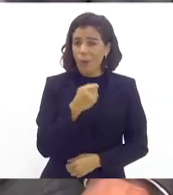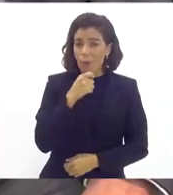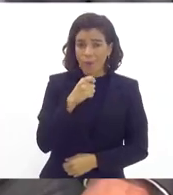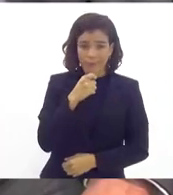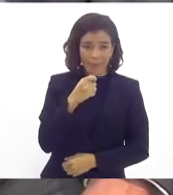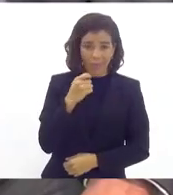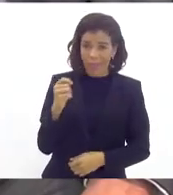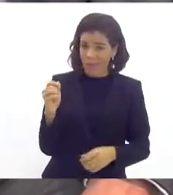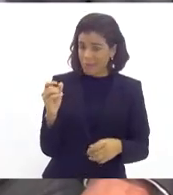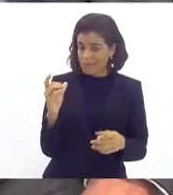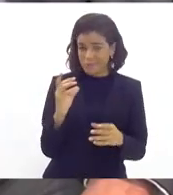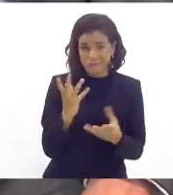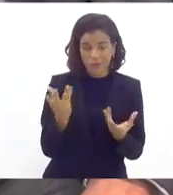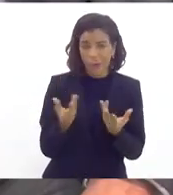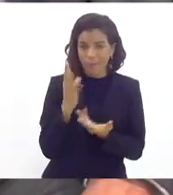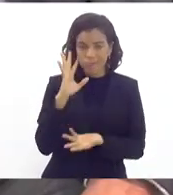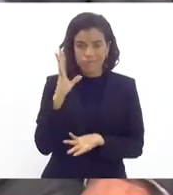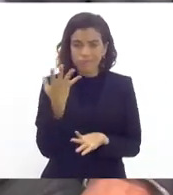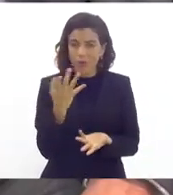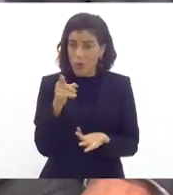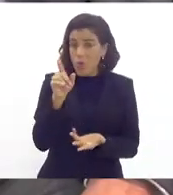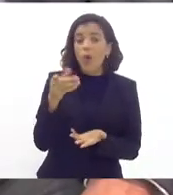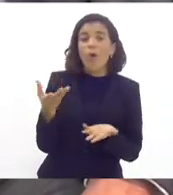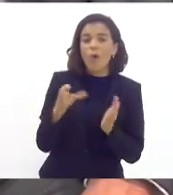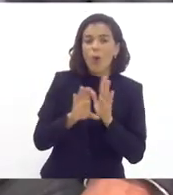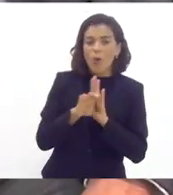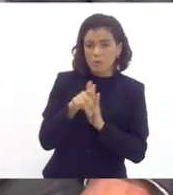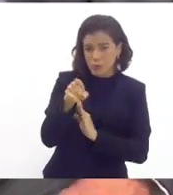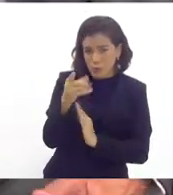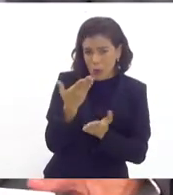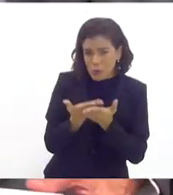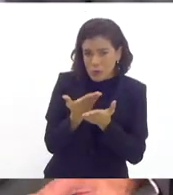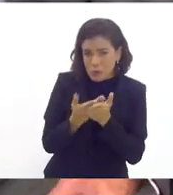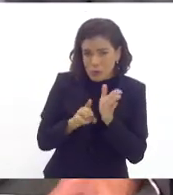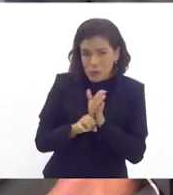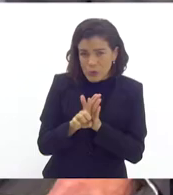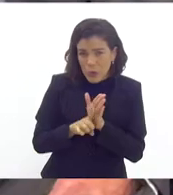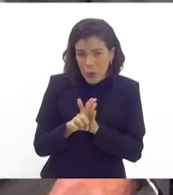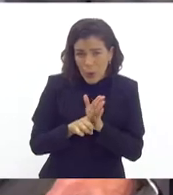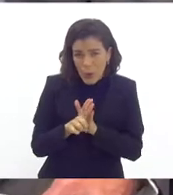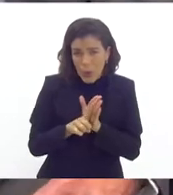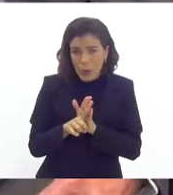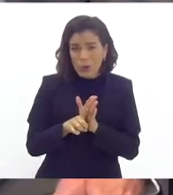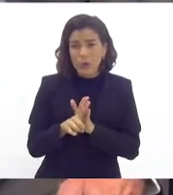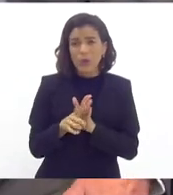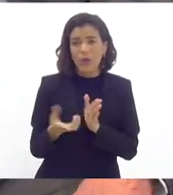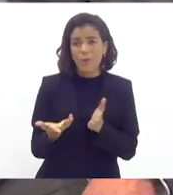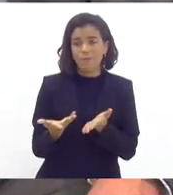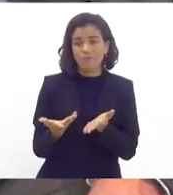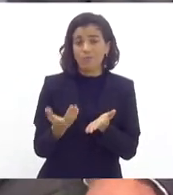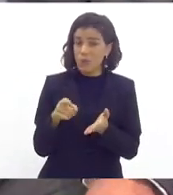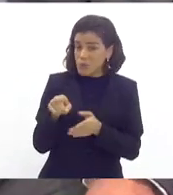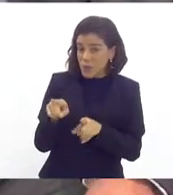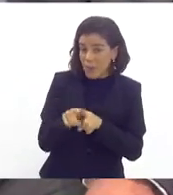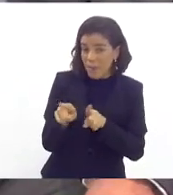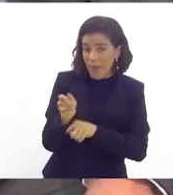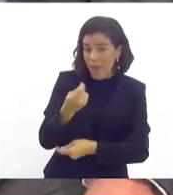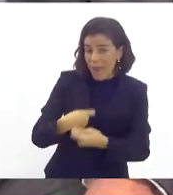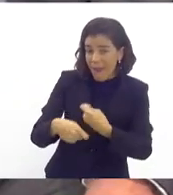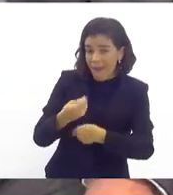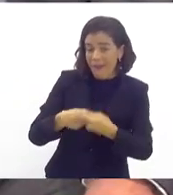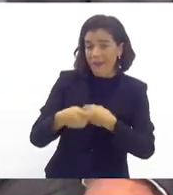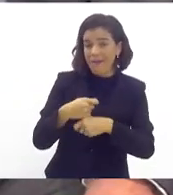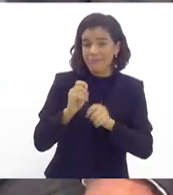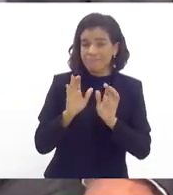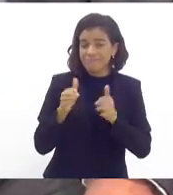saída. E qual é o conceito? O senhor é um estudioso, eu li seu currículo, né? E o senhor é economista.